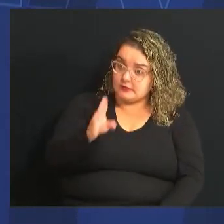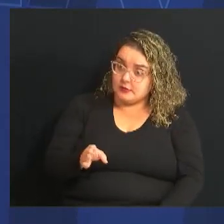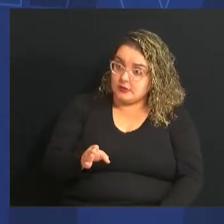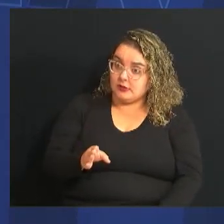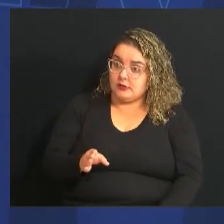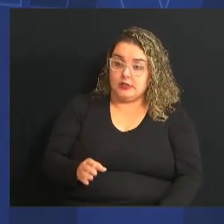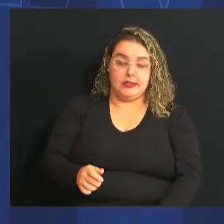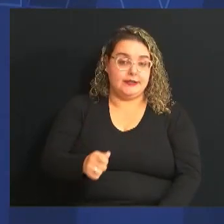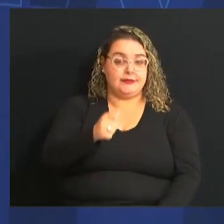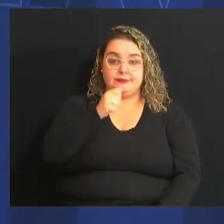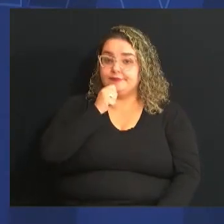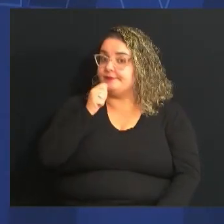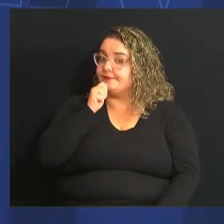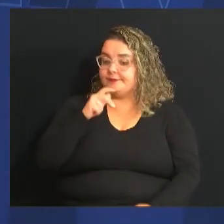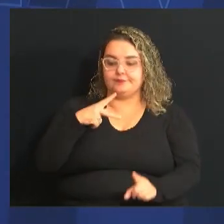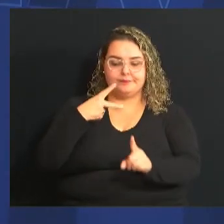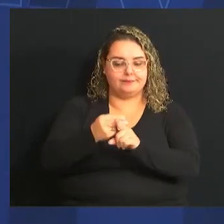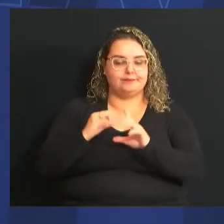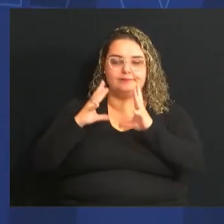para que fosse